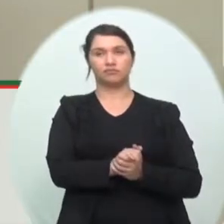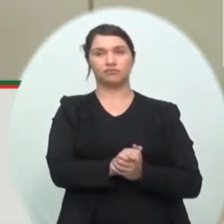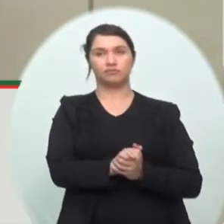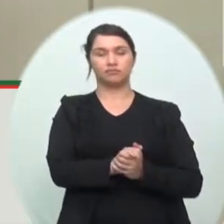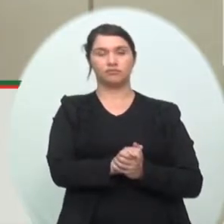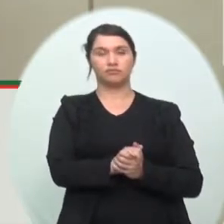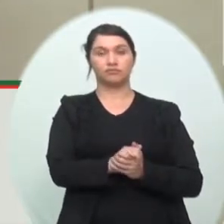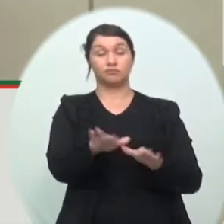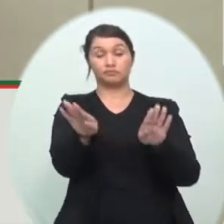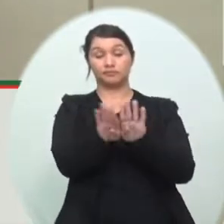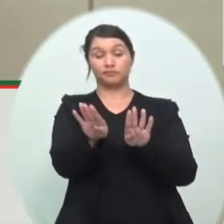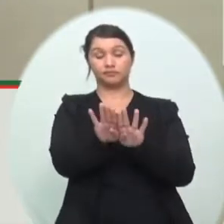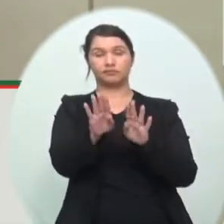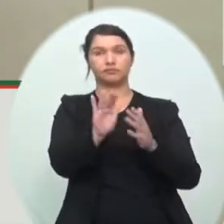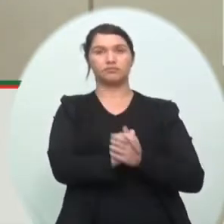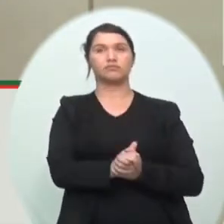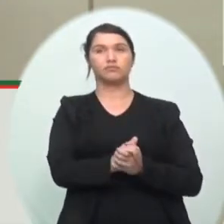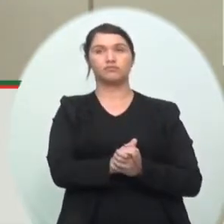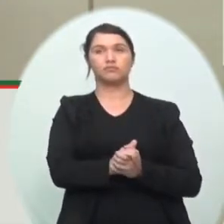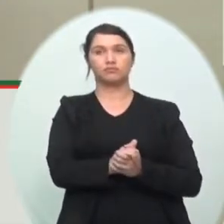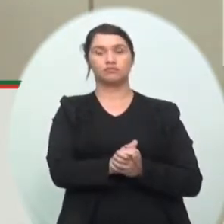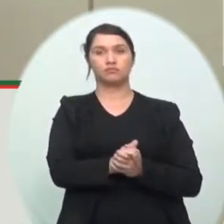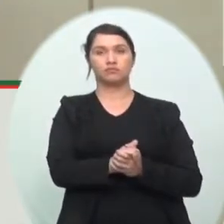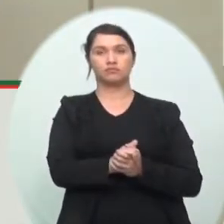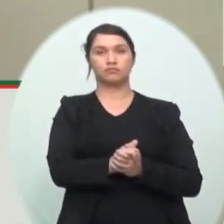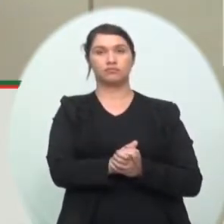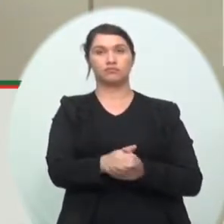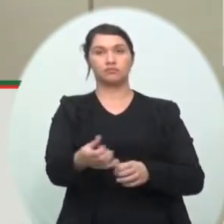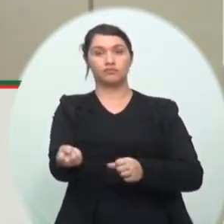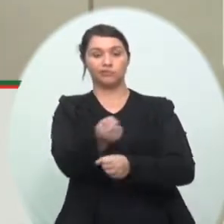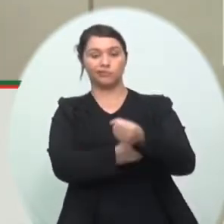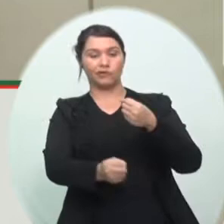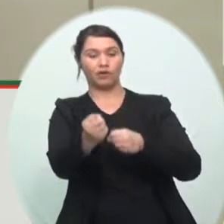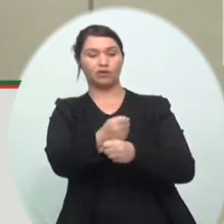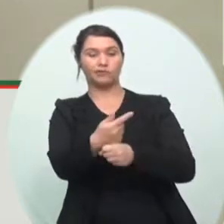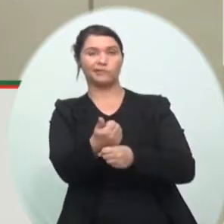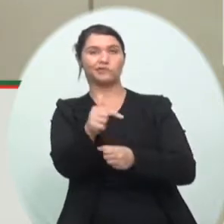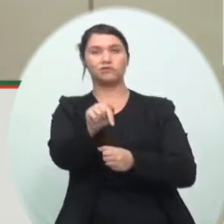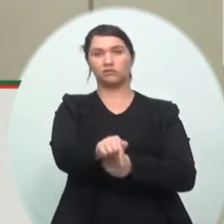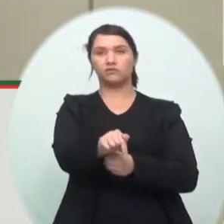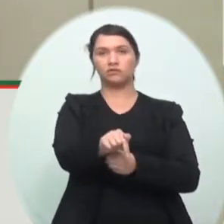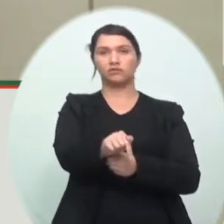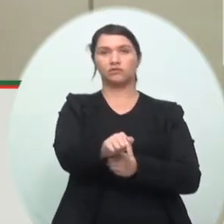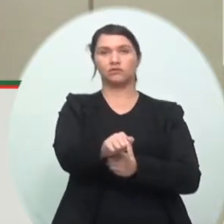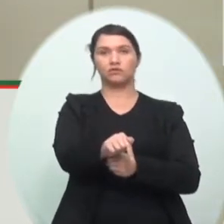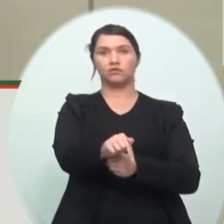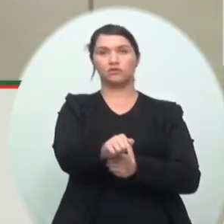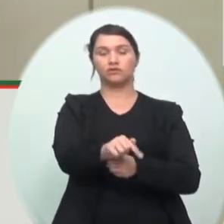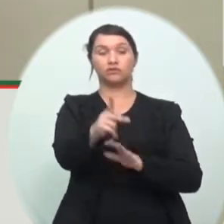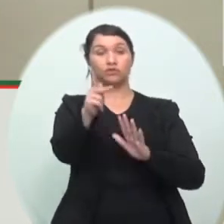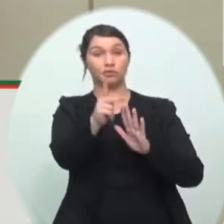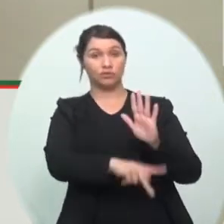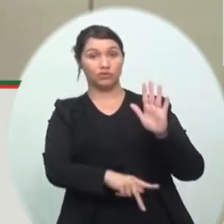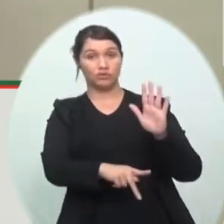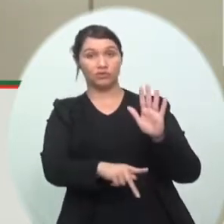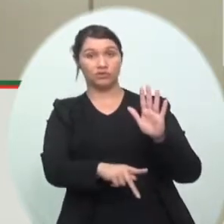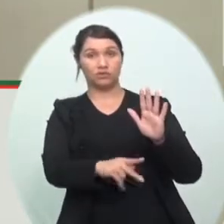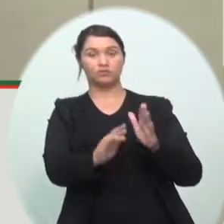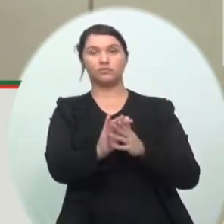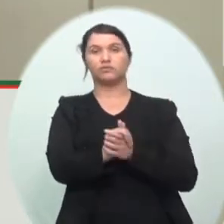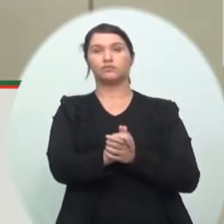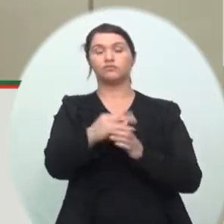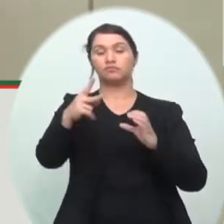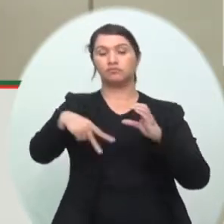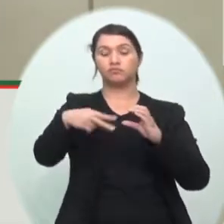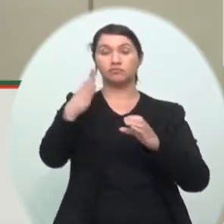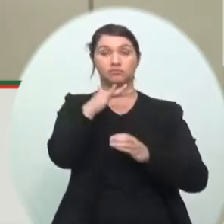diante. Também nos recebeu lá, ano passado, estava à frente do projeto do Câmara Mirim. O Coronel também